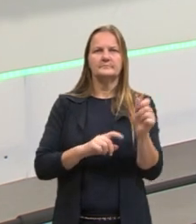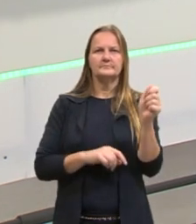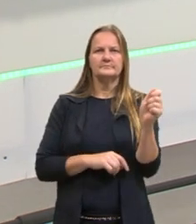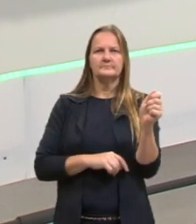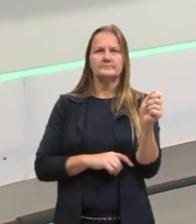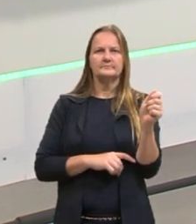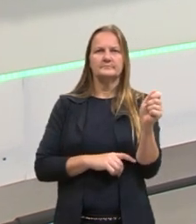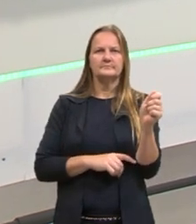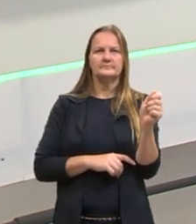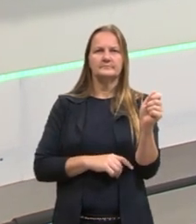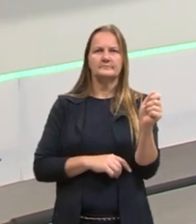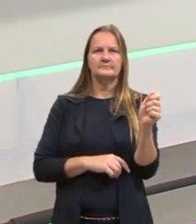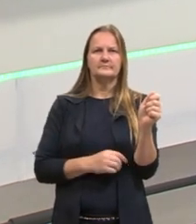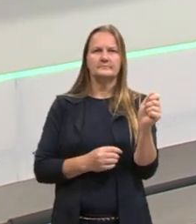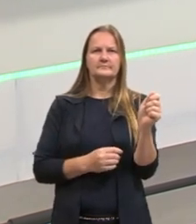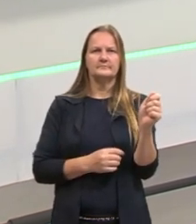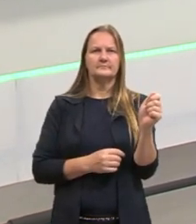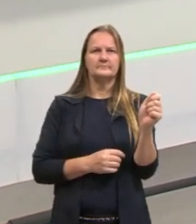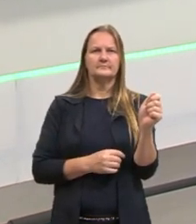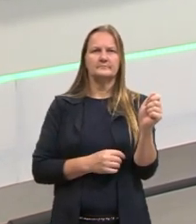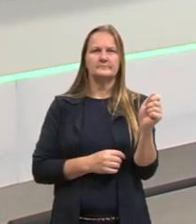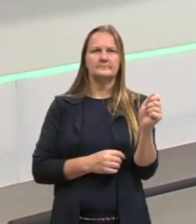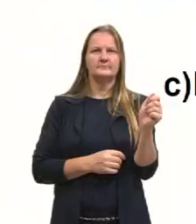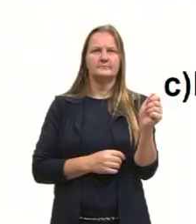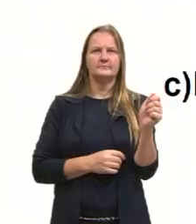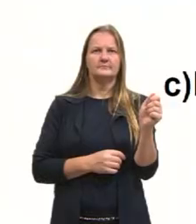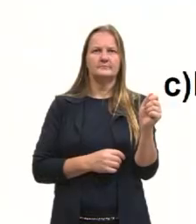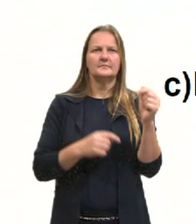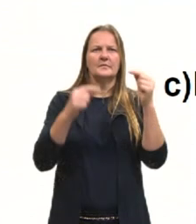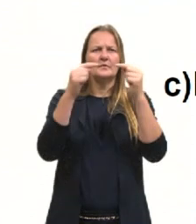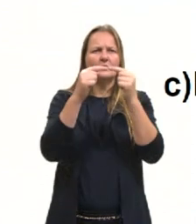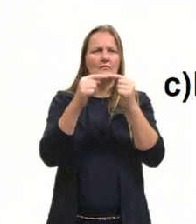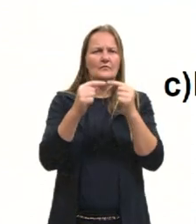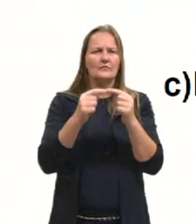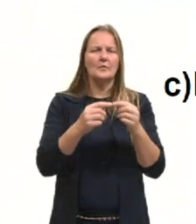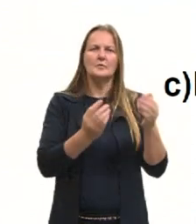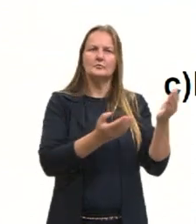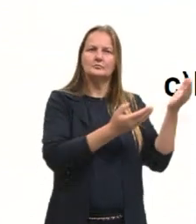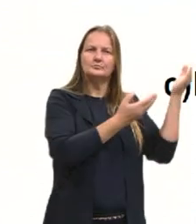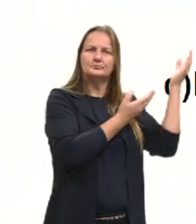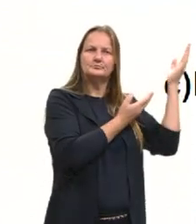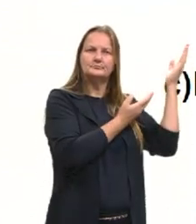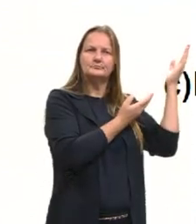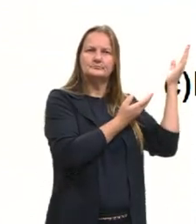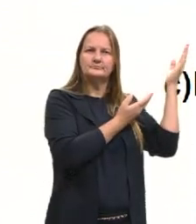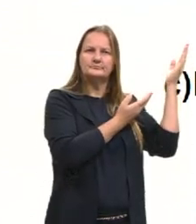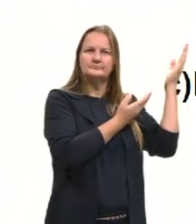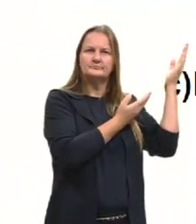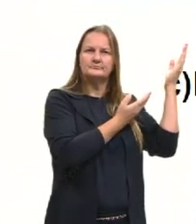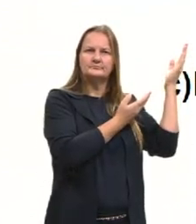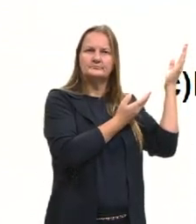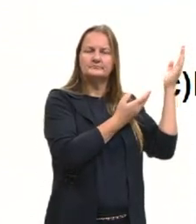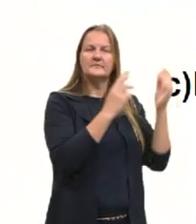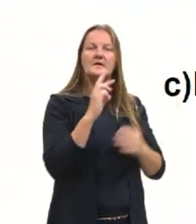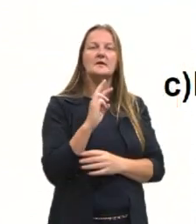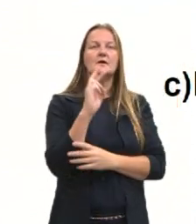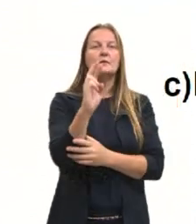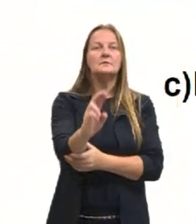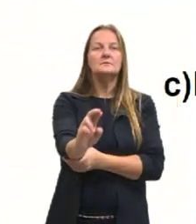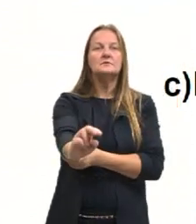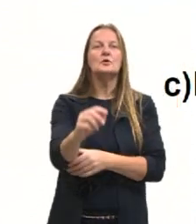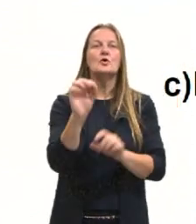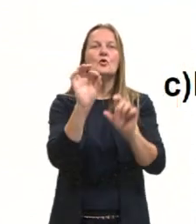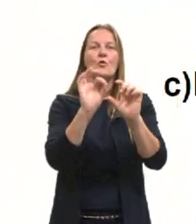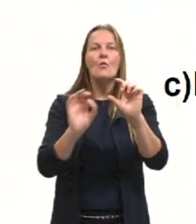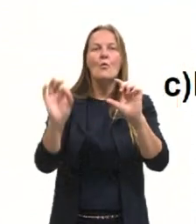letra A então? Letra A, conforme o exemplo que eu dei ali no slide, represente usando o diagrama